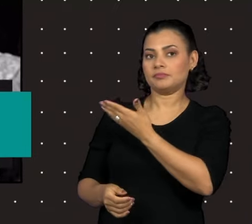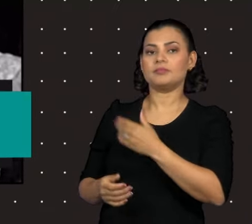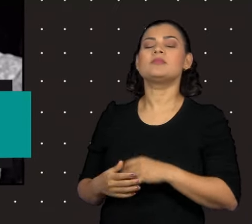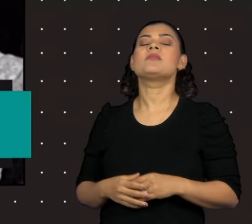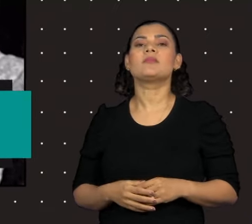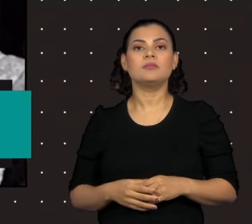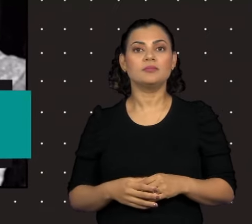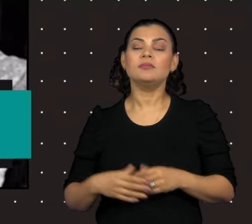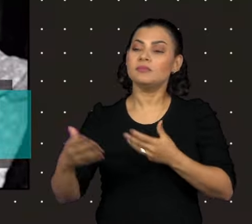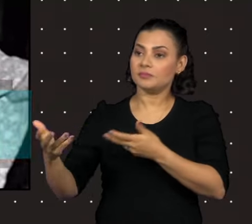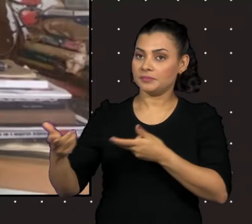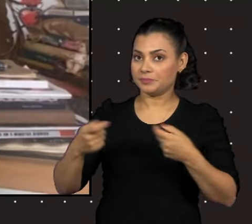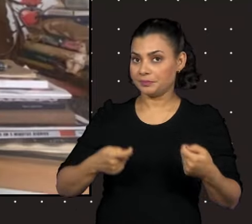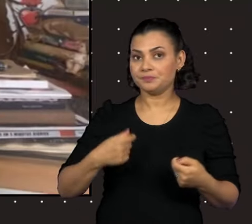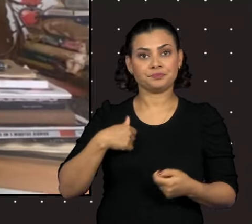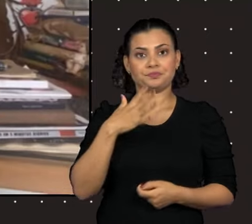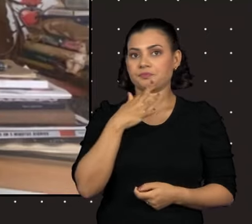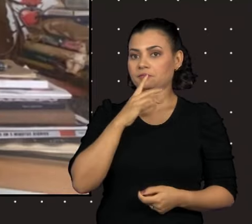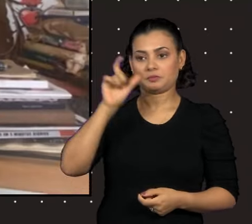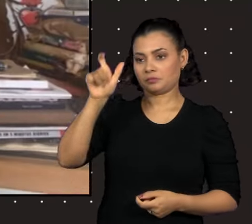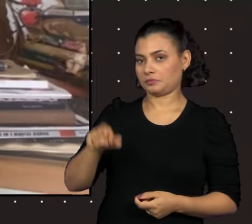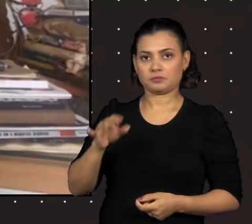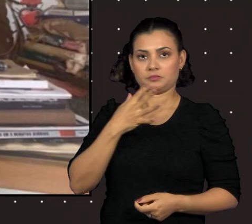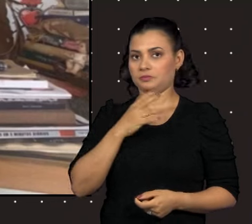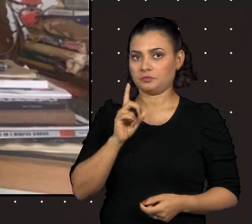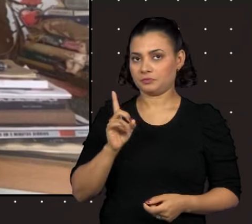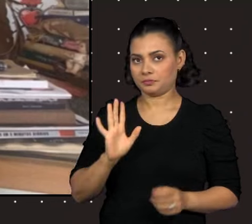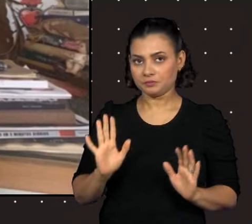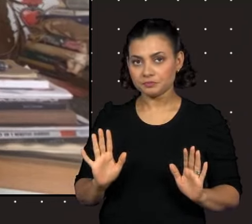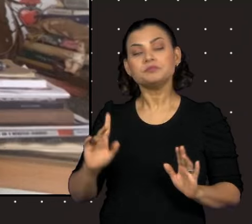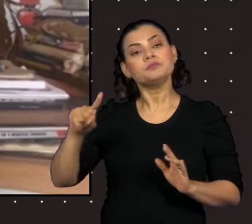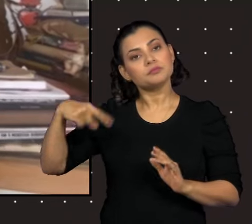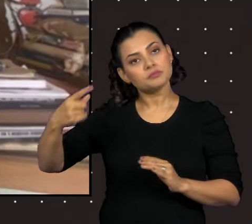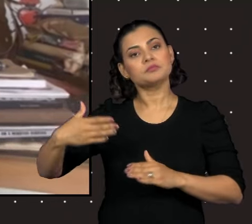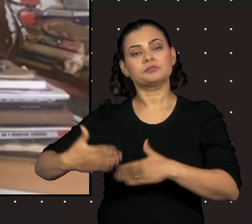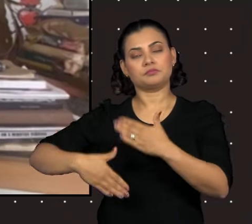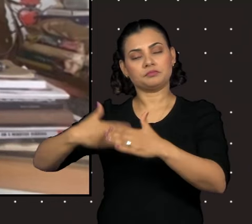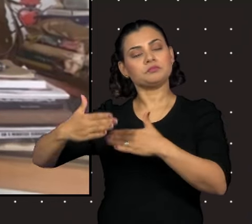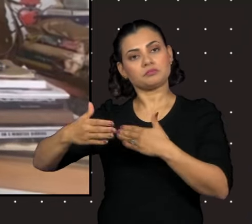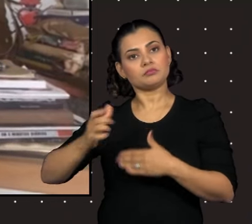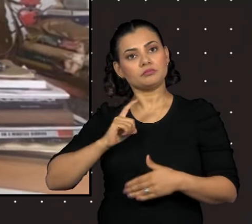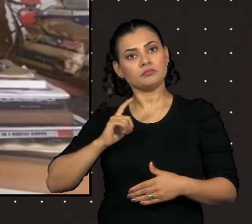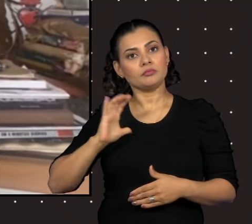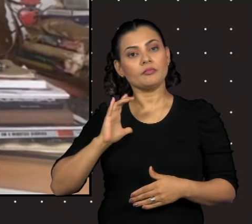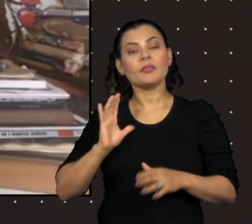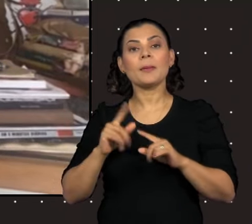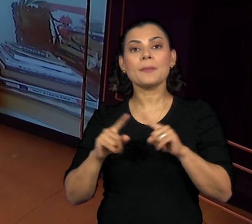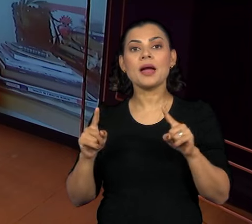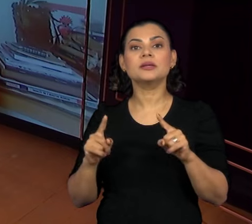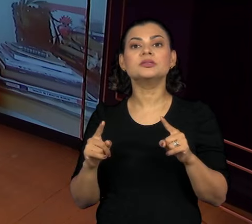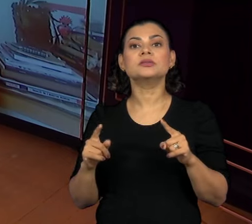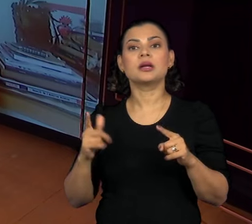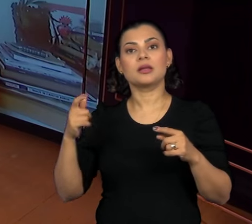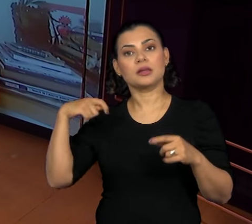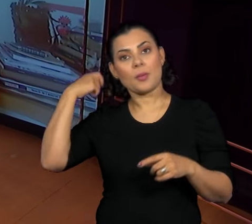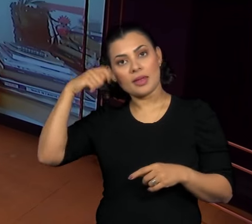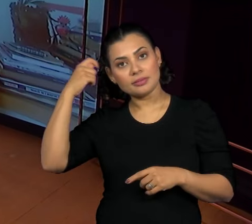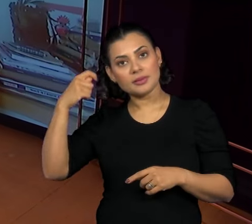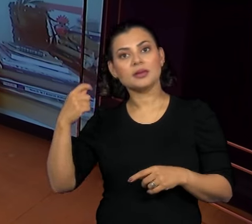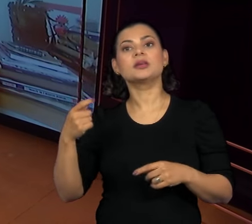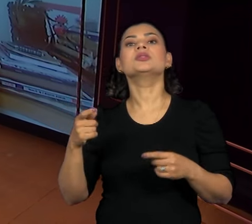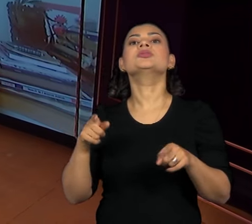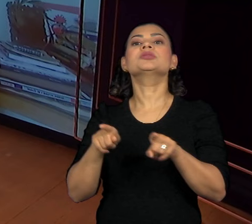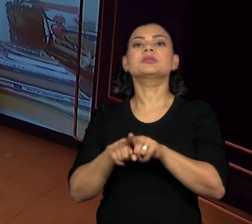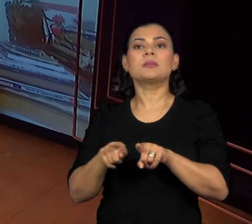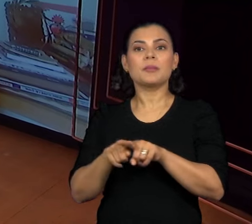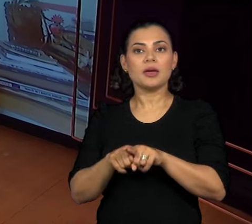nós recebemos, eu não conhecia minhas raízes, eu conheci minhas raízes através desse grupo maravilhoso. Então, a Elba era atriz, era atriz junto com o